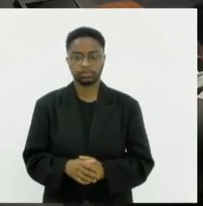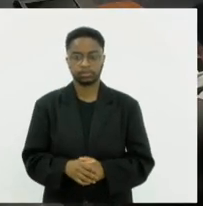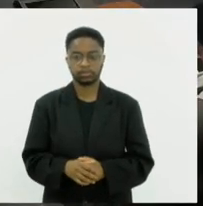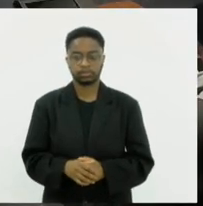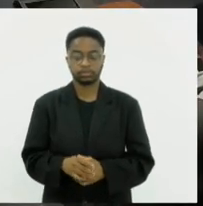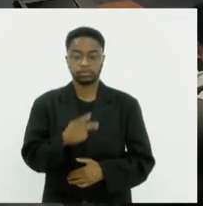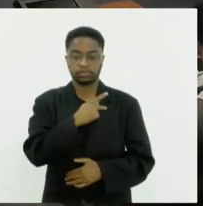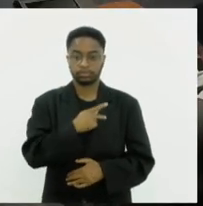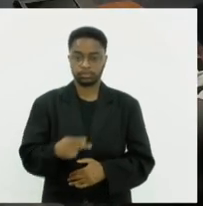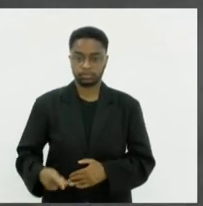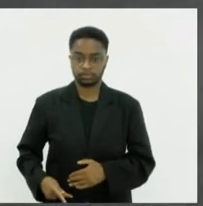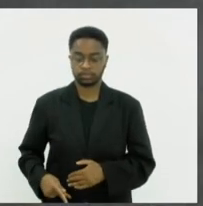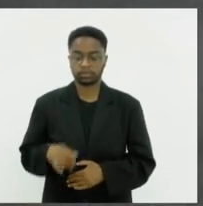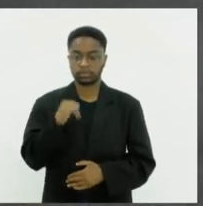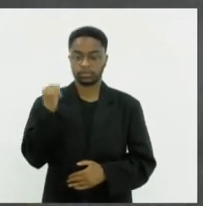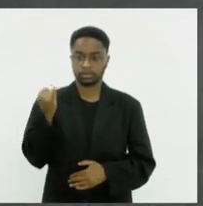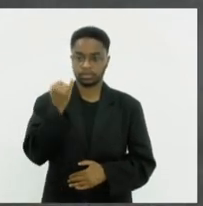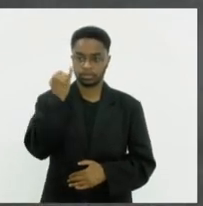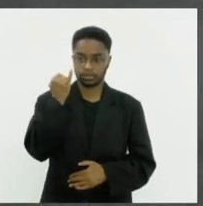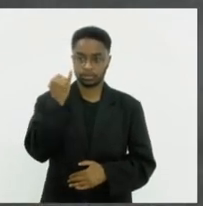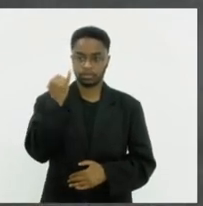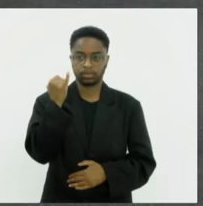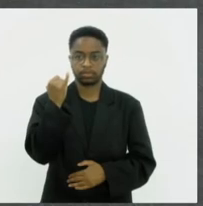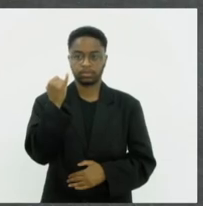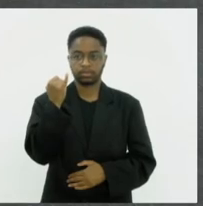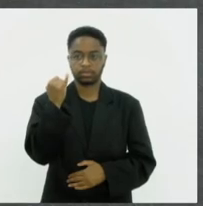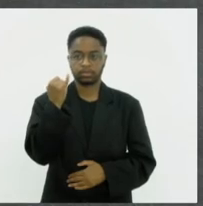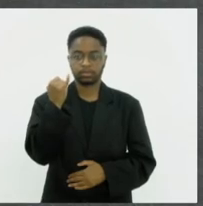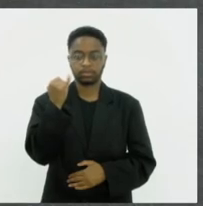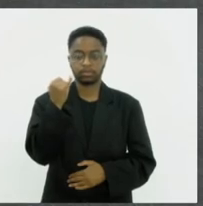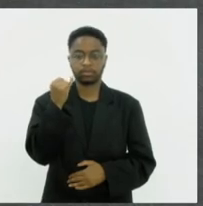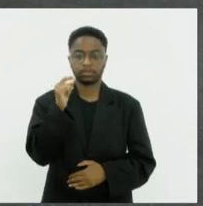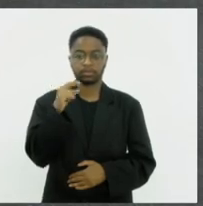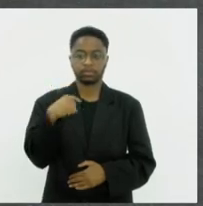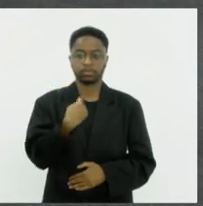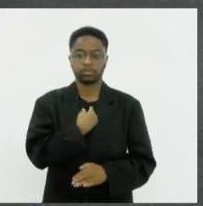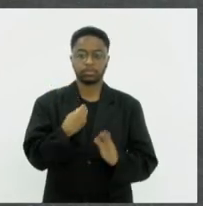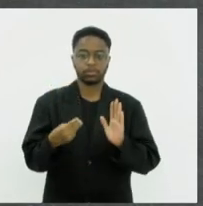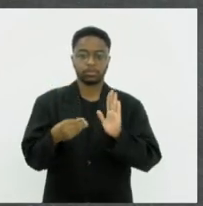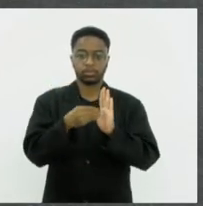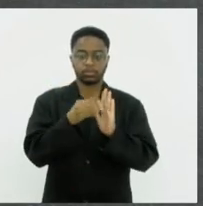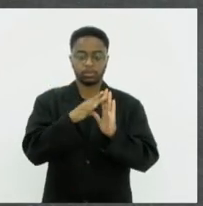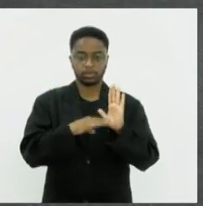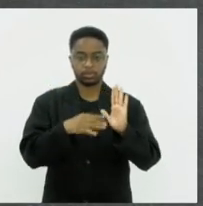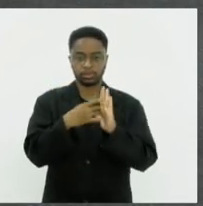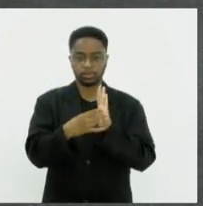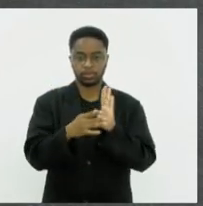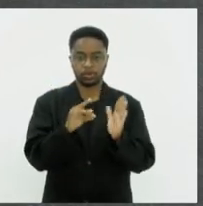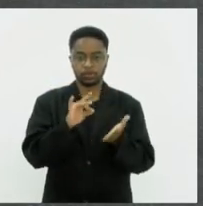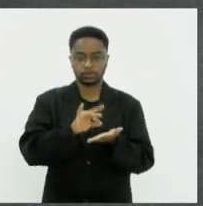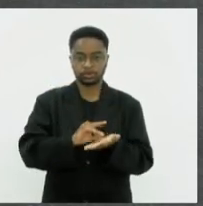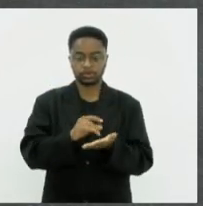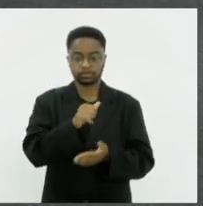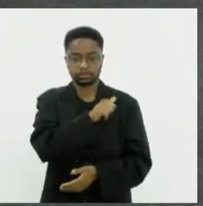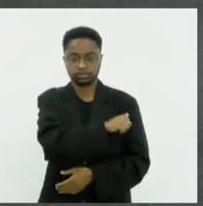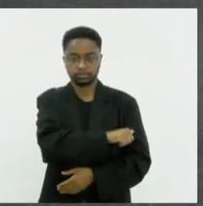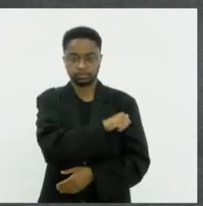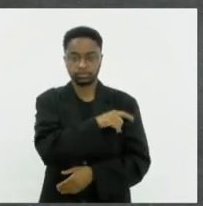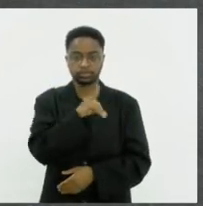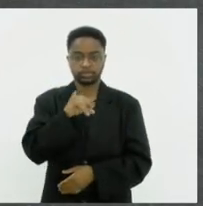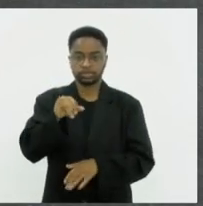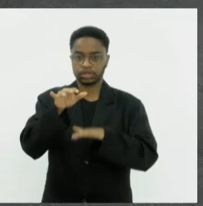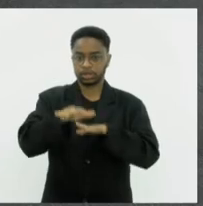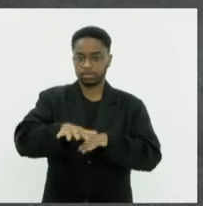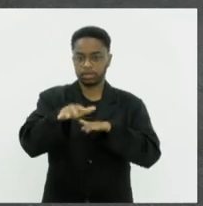Senhora presidenta, muito importante colocar no calendário oficial do Estado do Rio de Janeiro o Dia da Marcha das